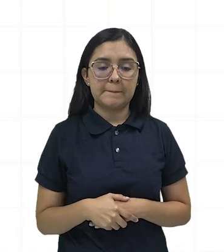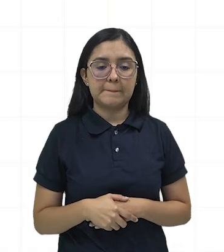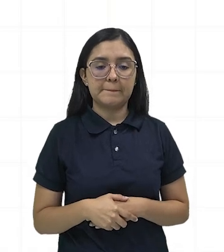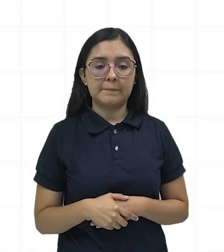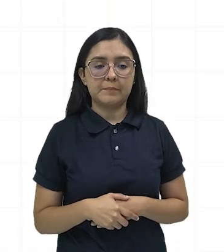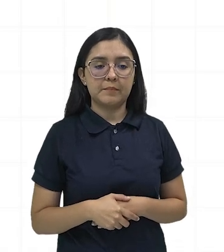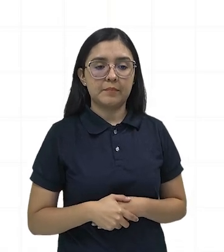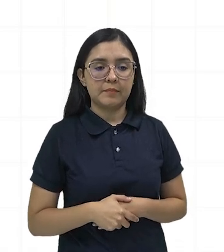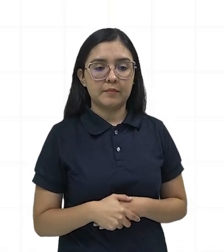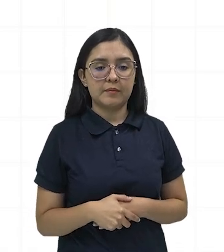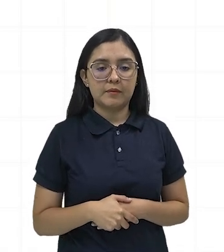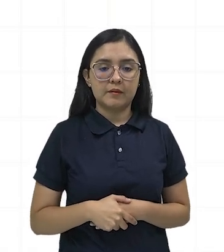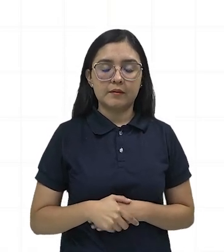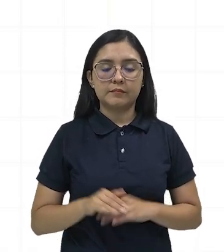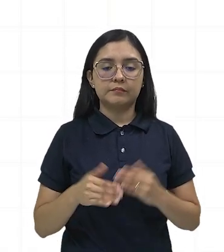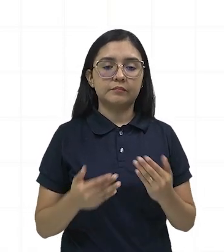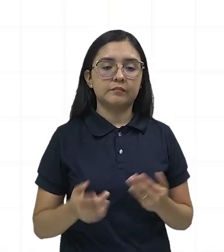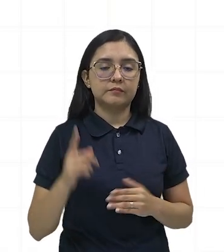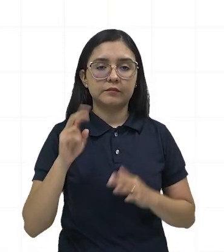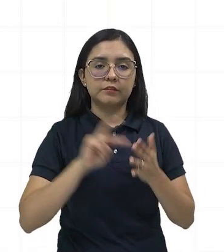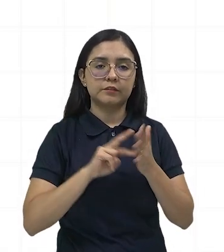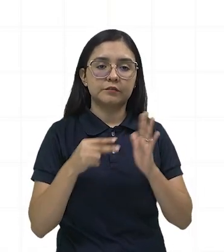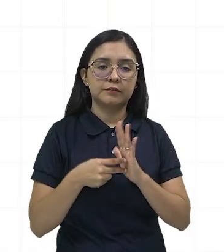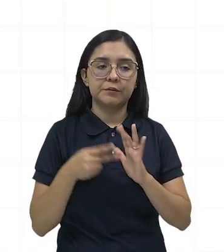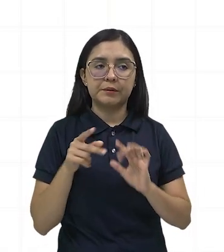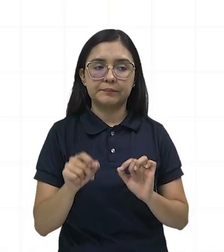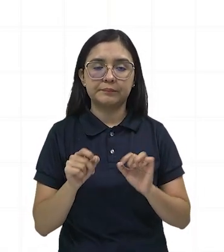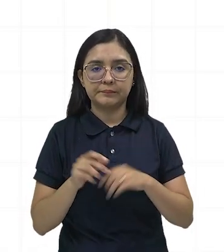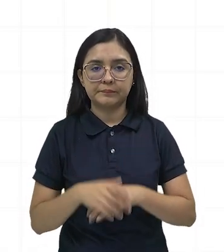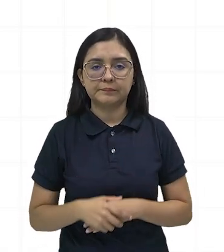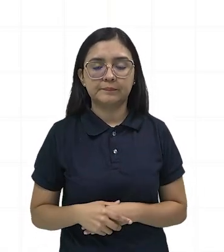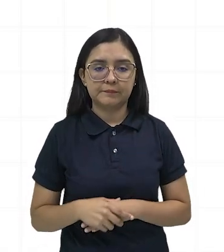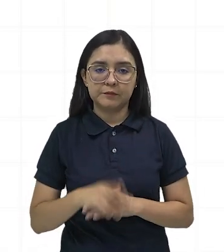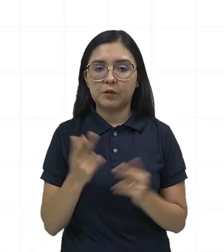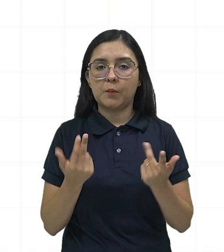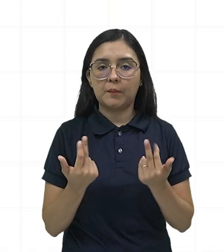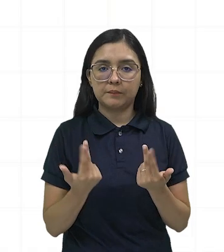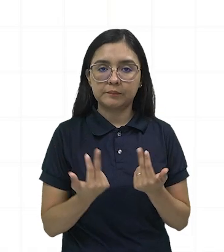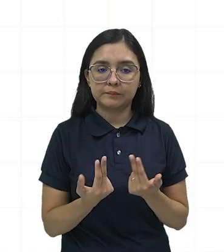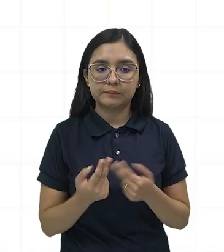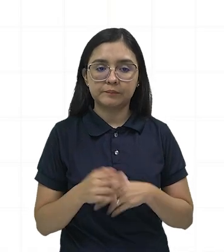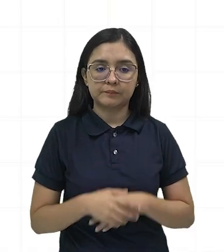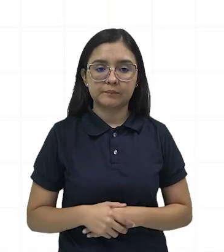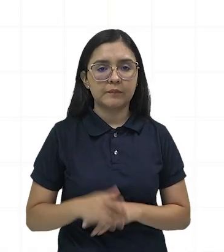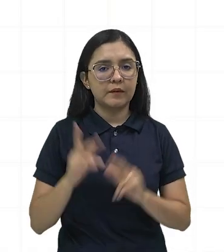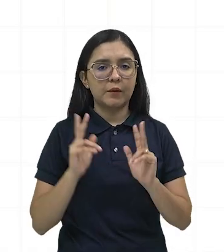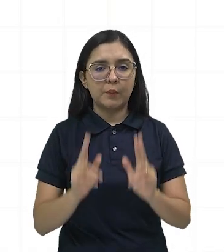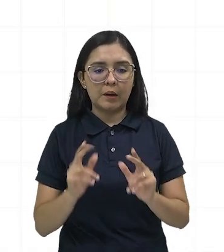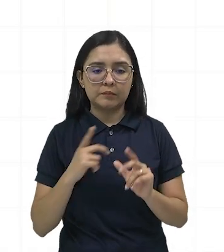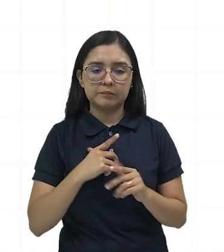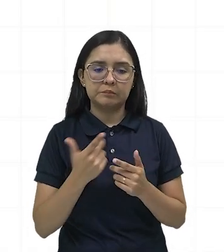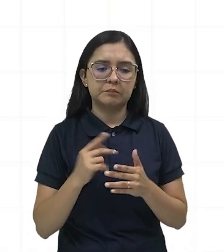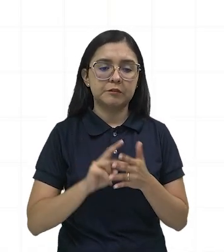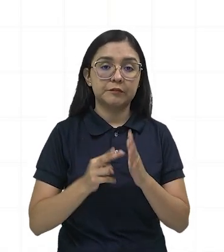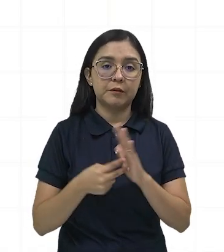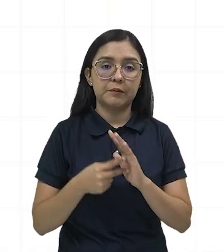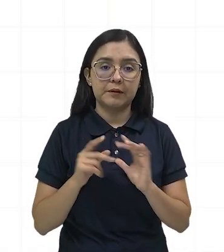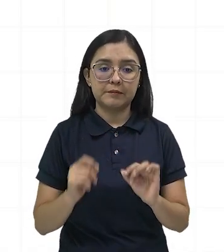Congruente, ele é sinônimo, né, aí, de igualdade. Então, o que isso